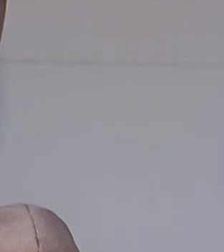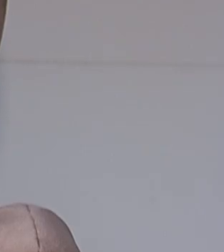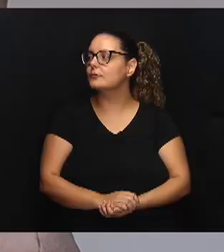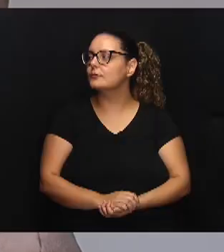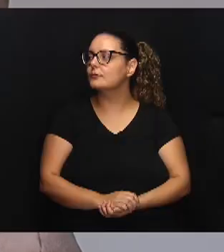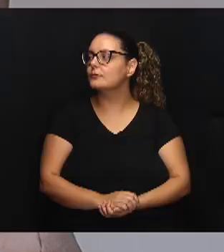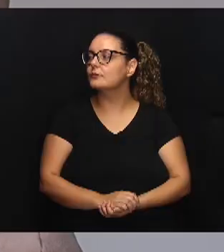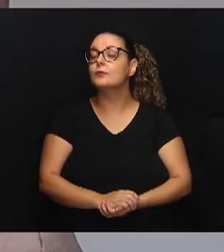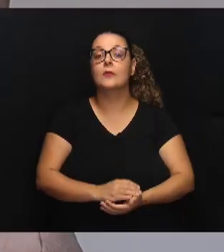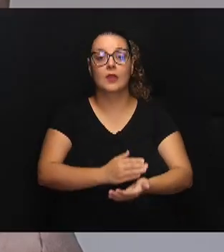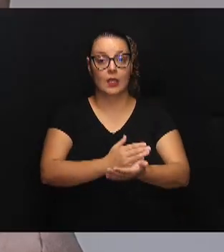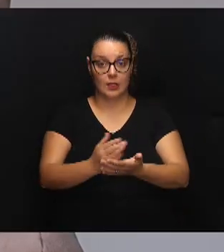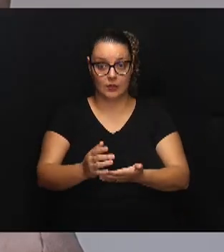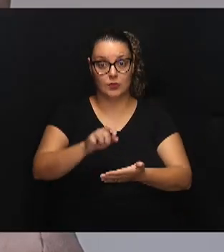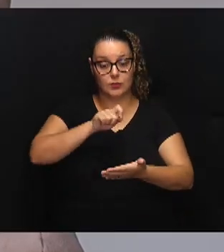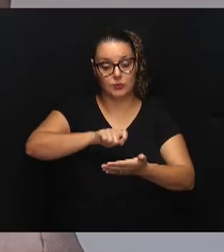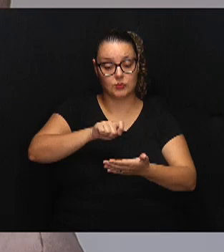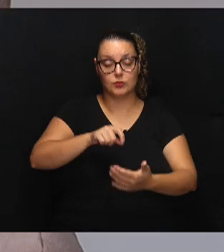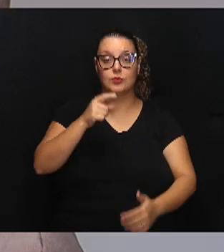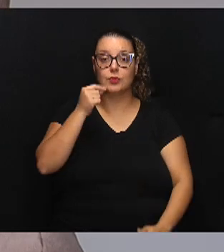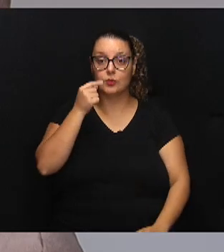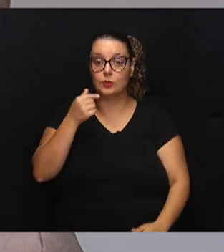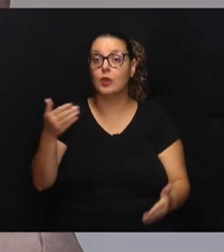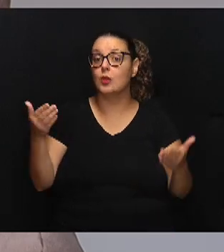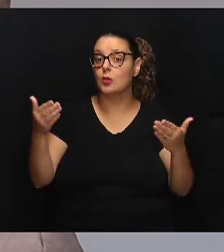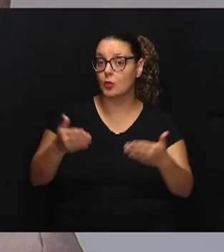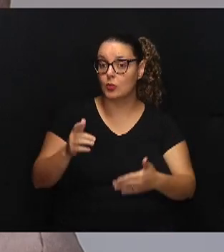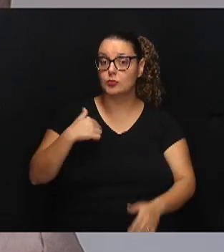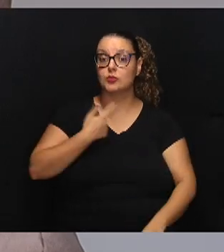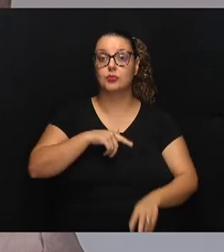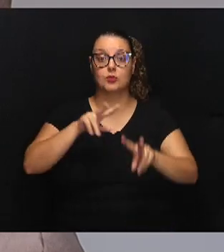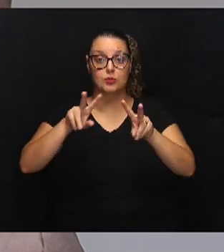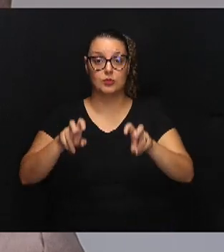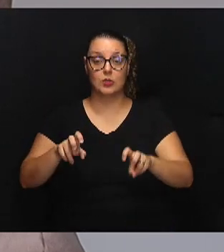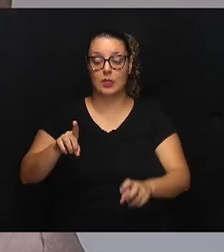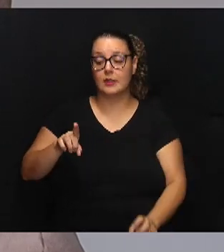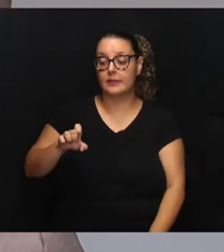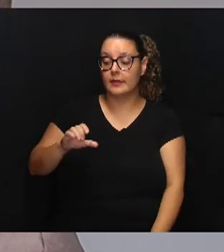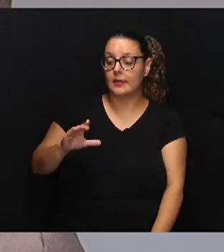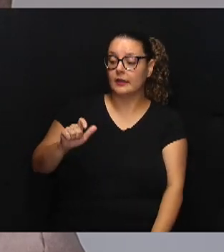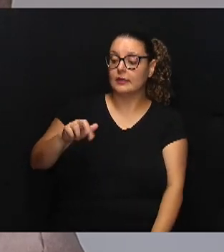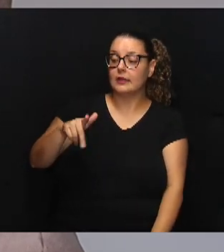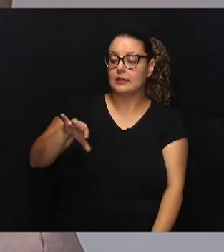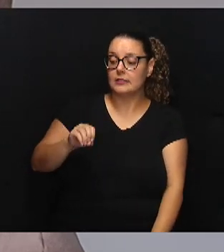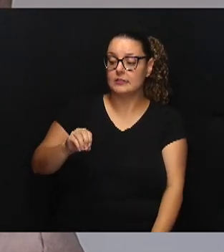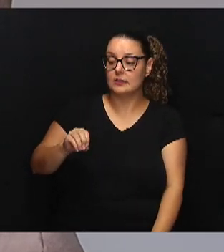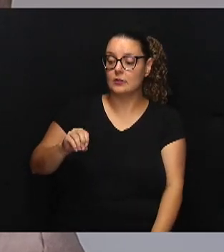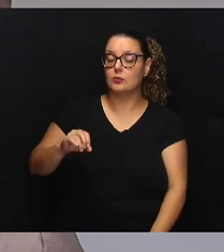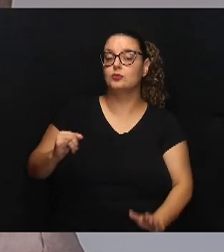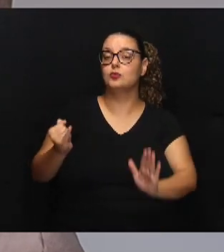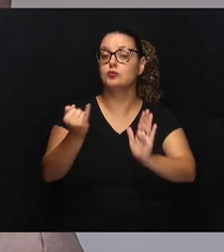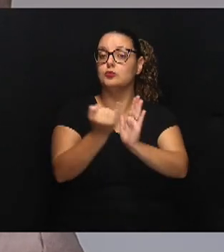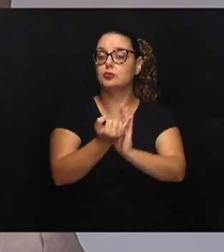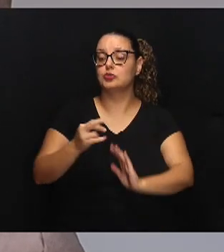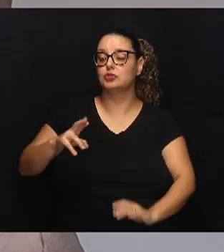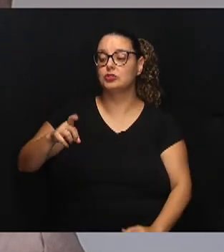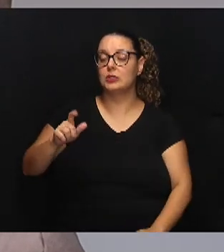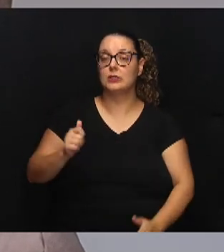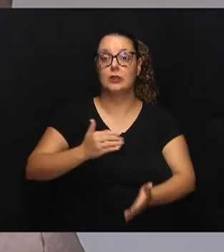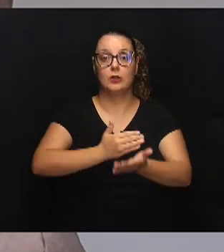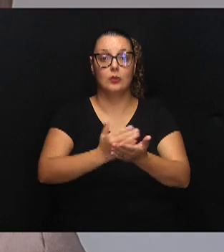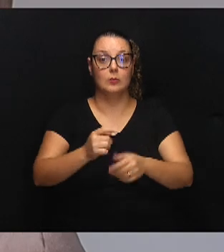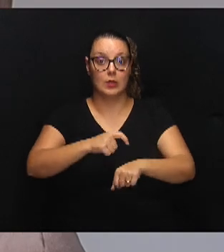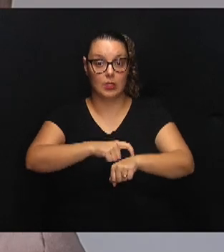Está começando mais um Na Ponta do Lápis e hoje o nosso tema é sobre a declaração do imposto de renda que já começou e o